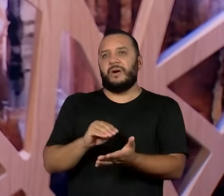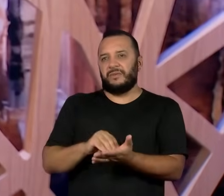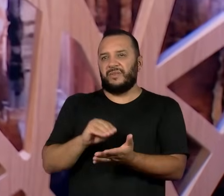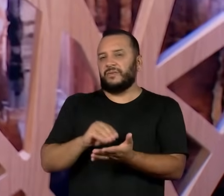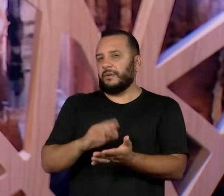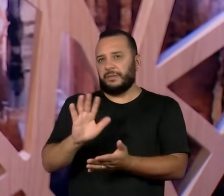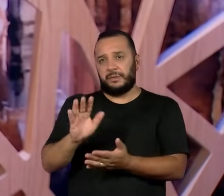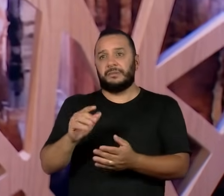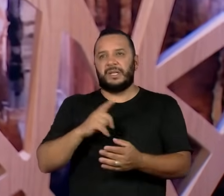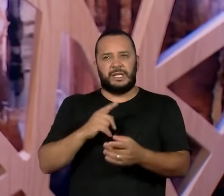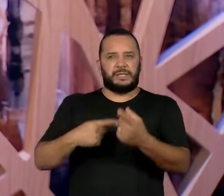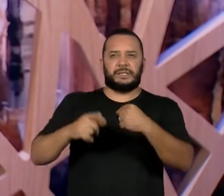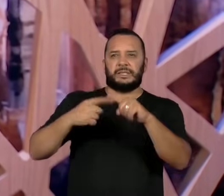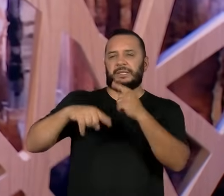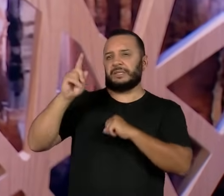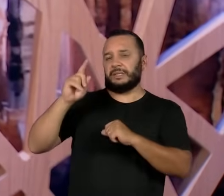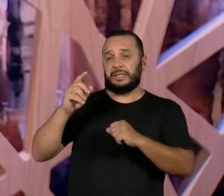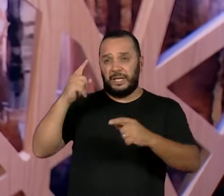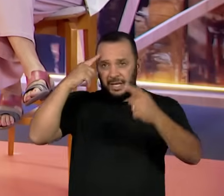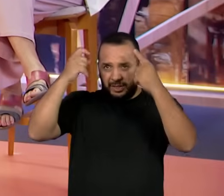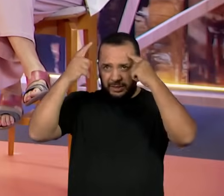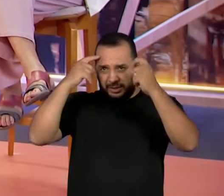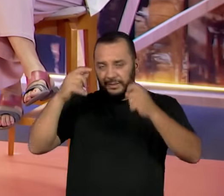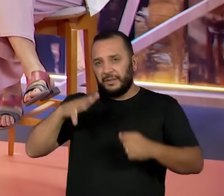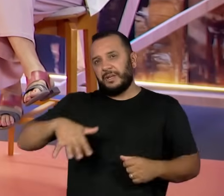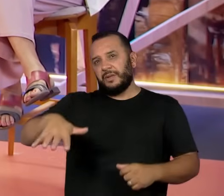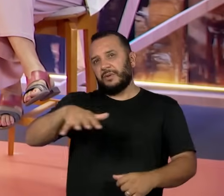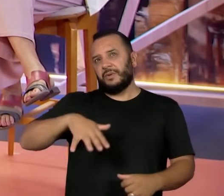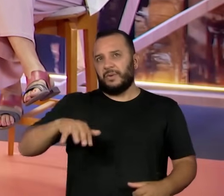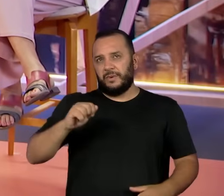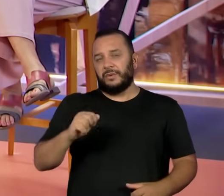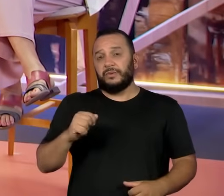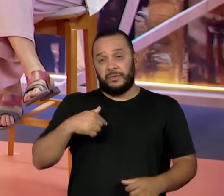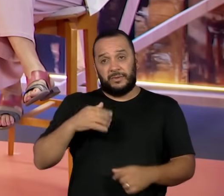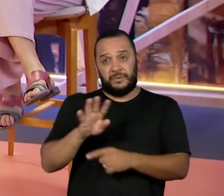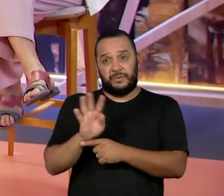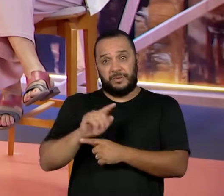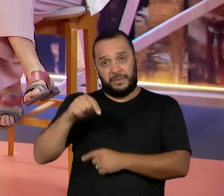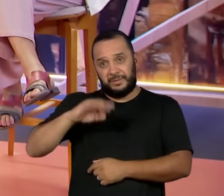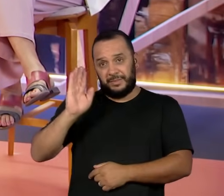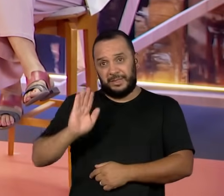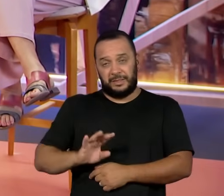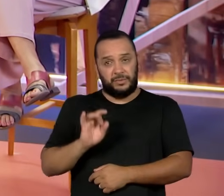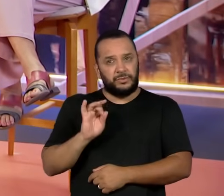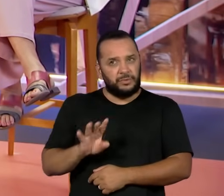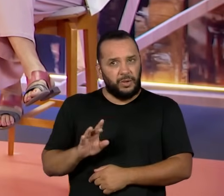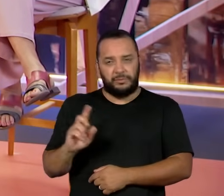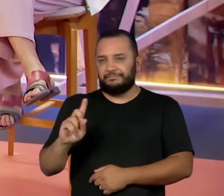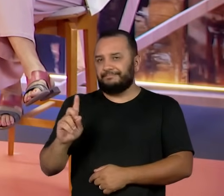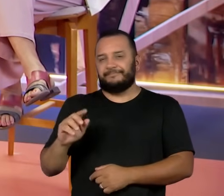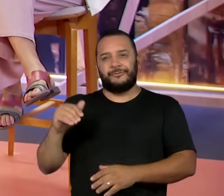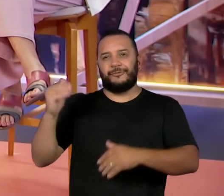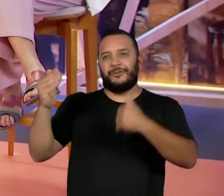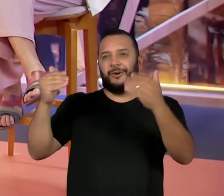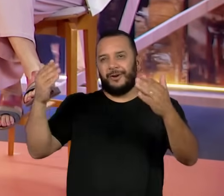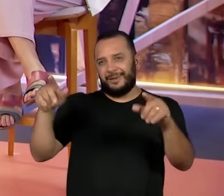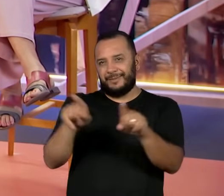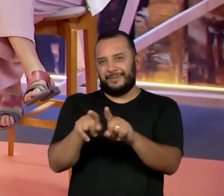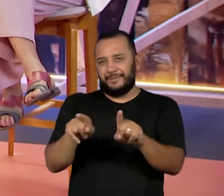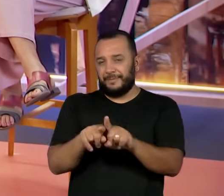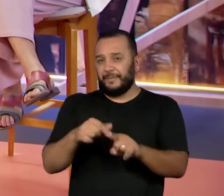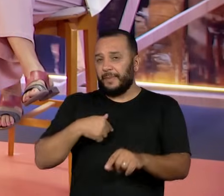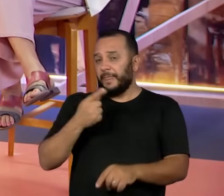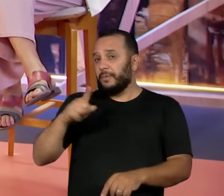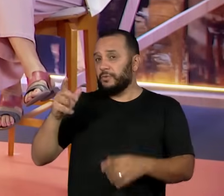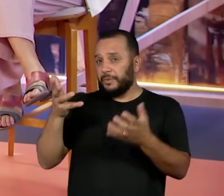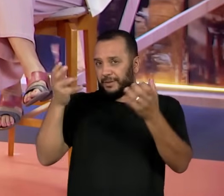seja financeira, seja também de territórios. A gente colocou nossos filmes para além do Brasil, acho fantástico. E última coisinha que eu queria também comentar,